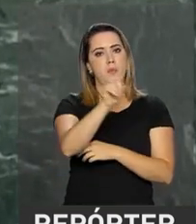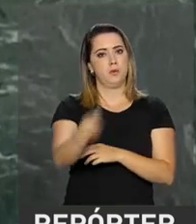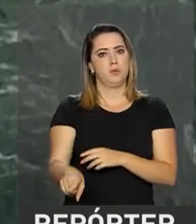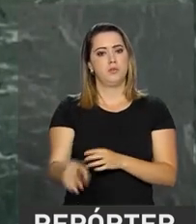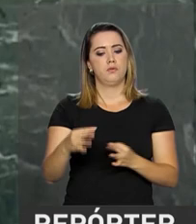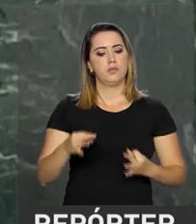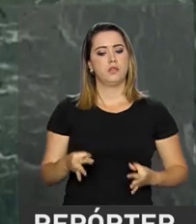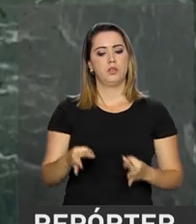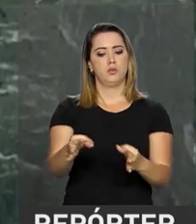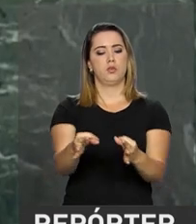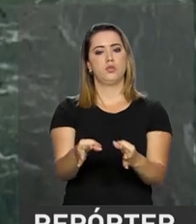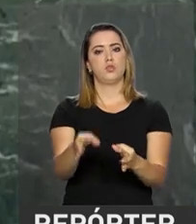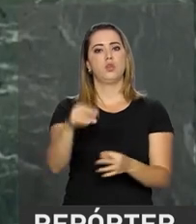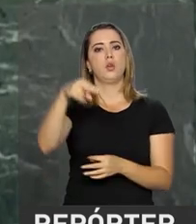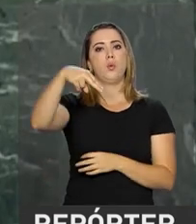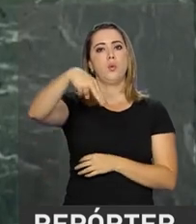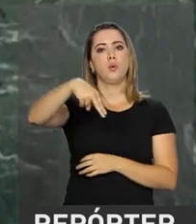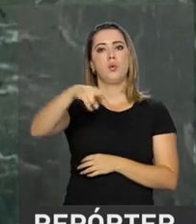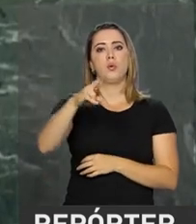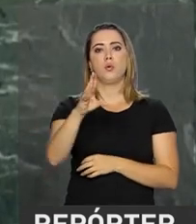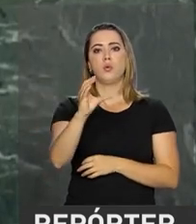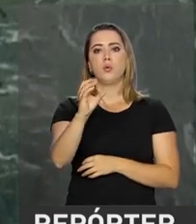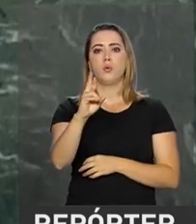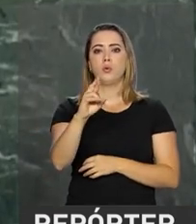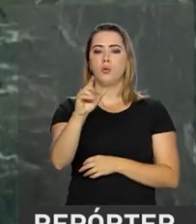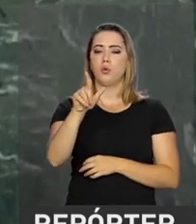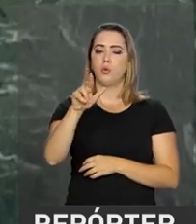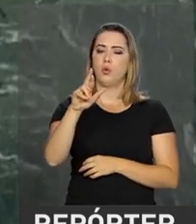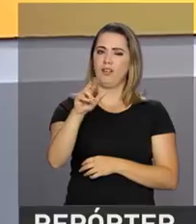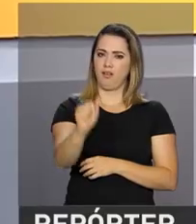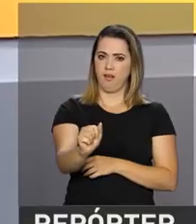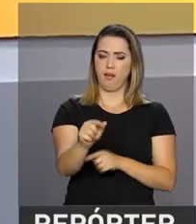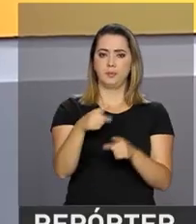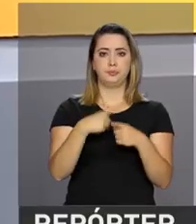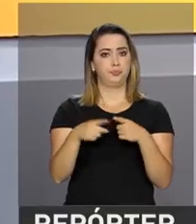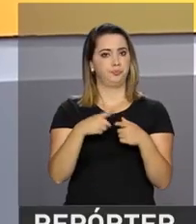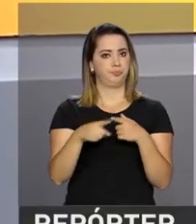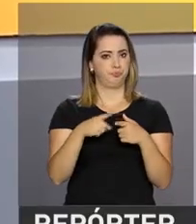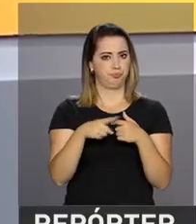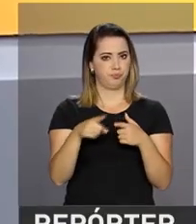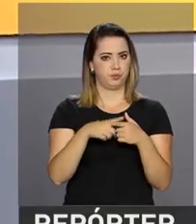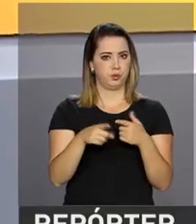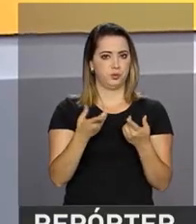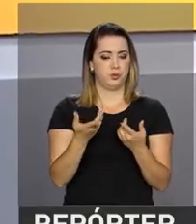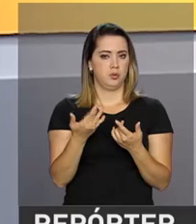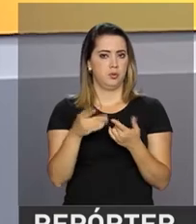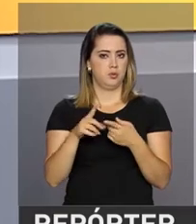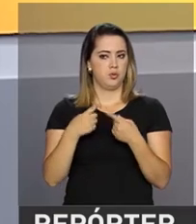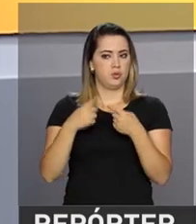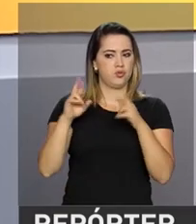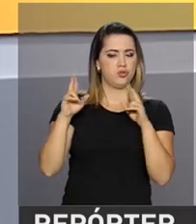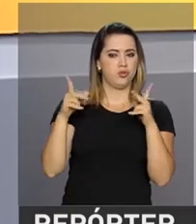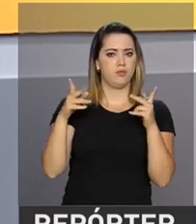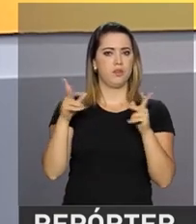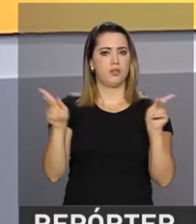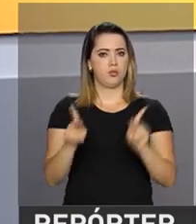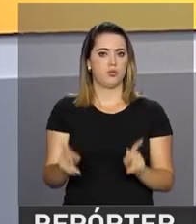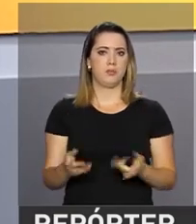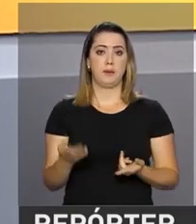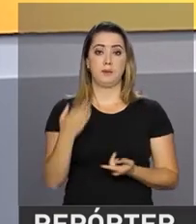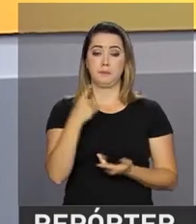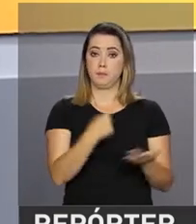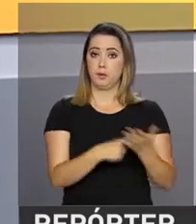da tecnologia nuclear para fins não pacíficos. E entre um compromisso e outro, o presidente Michel